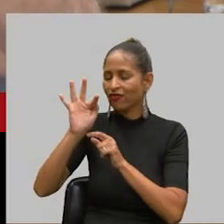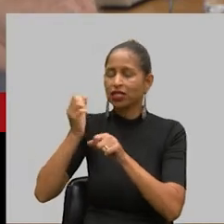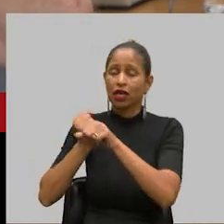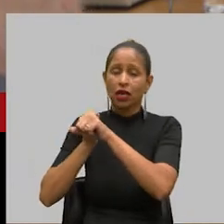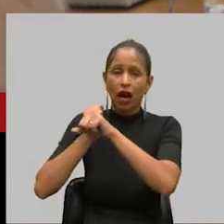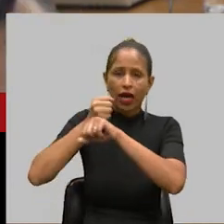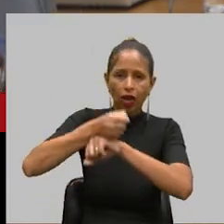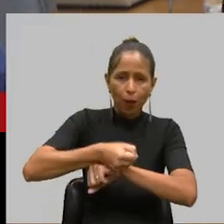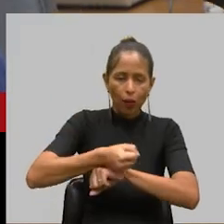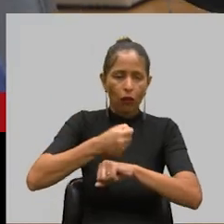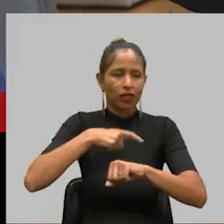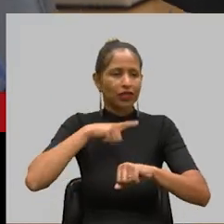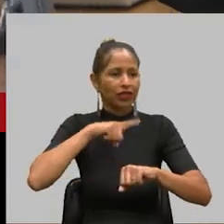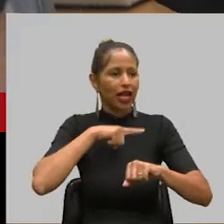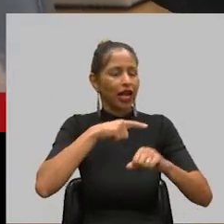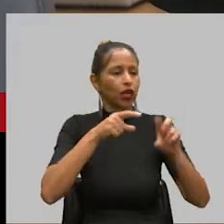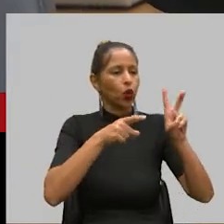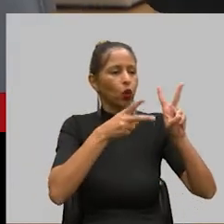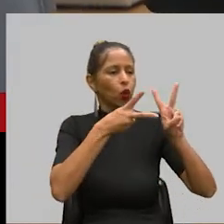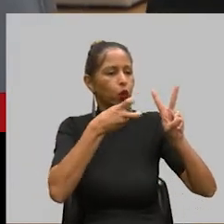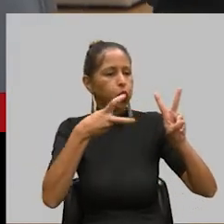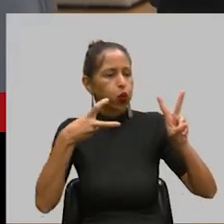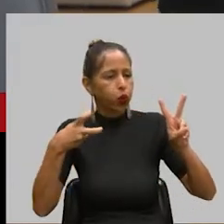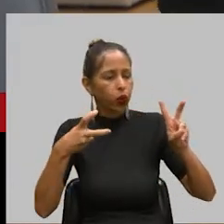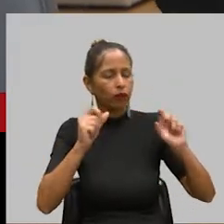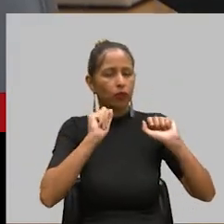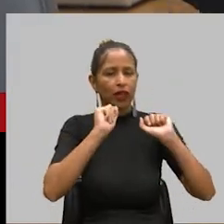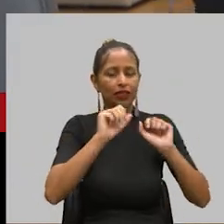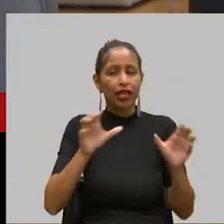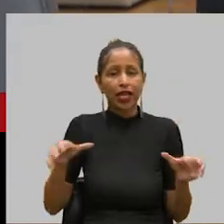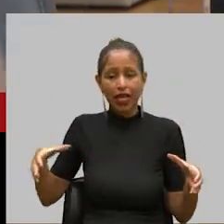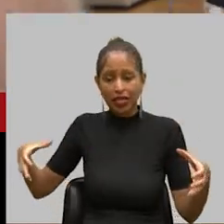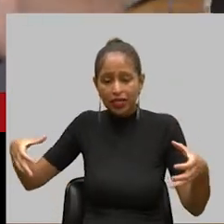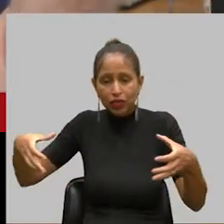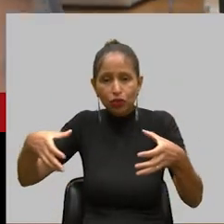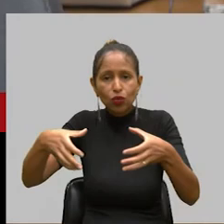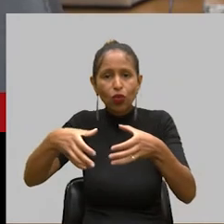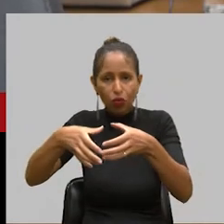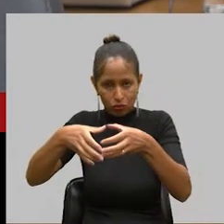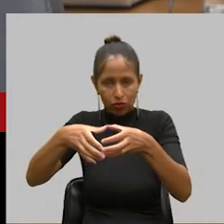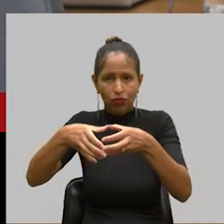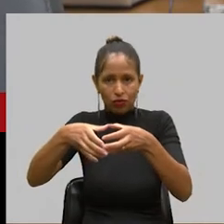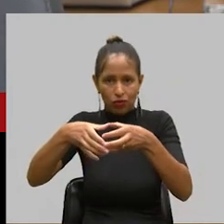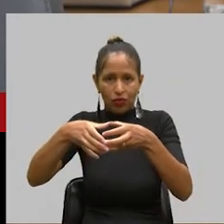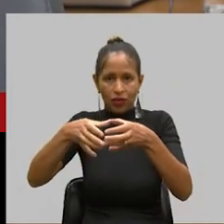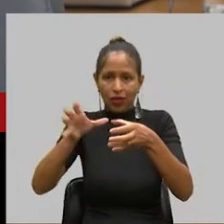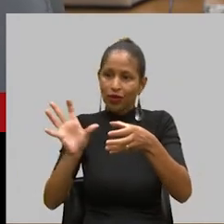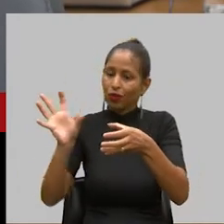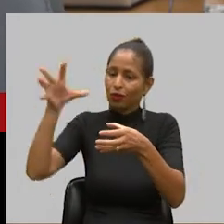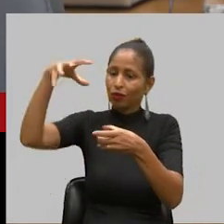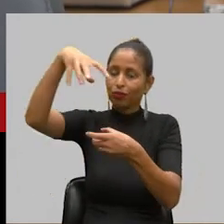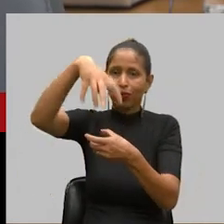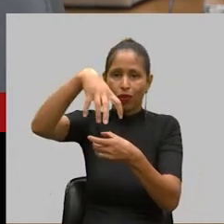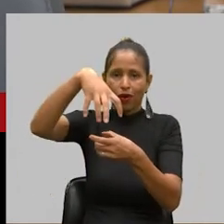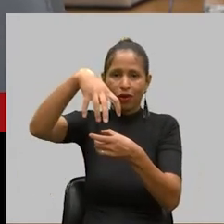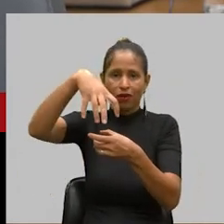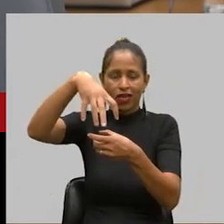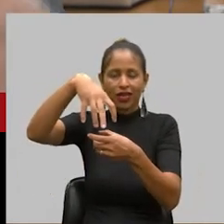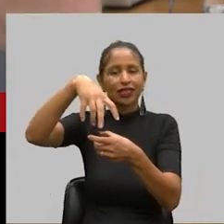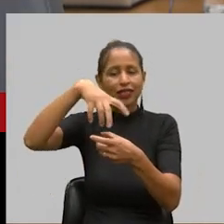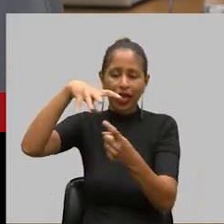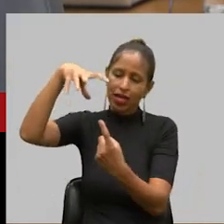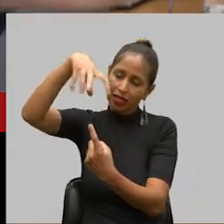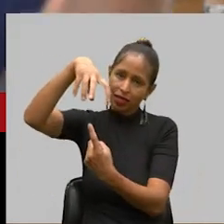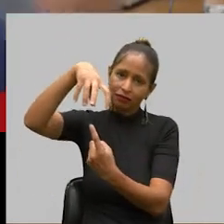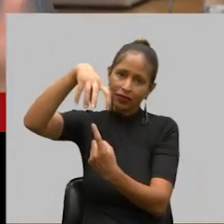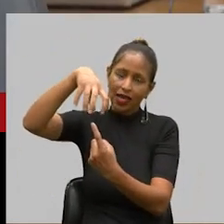você tem a educação indígena todos estão dentro desse grande guarda-chuva do debate maior né